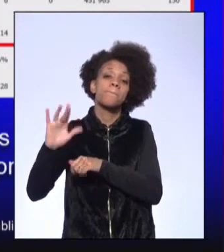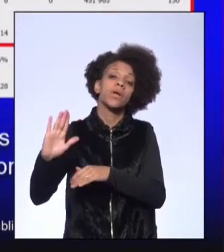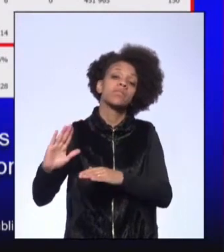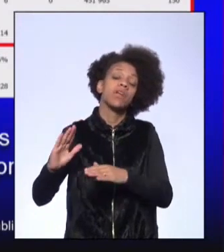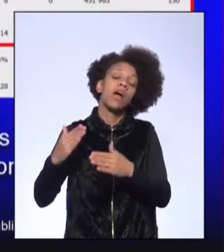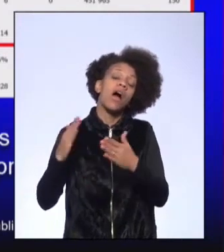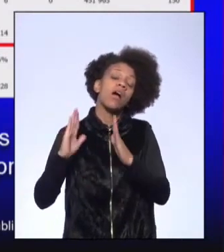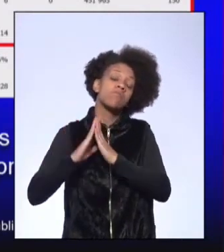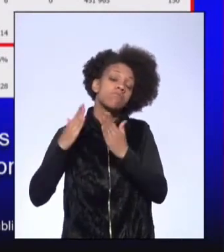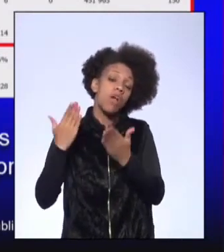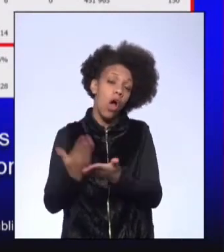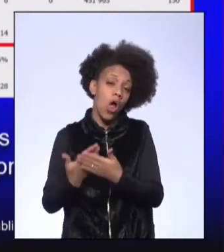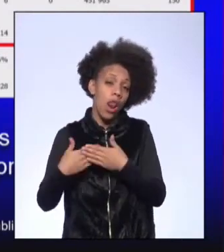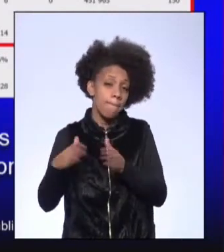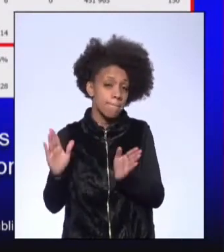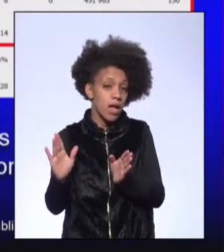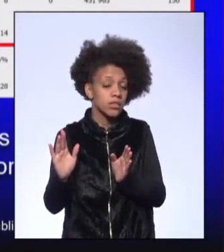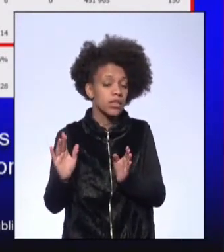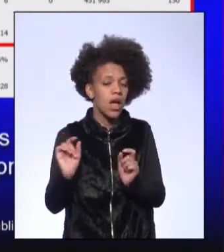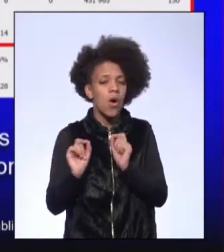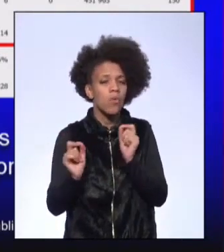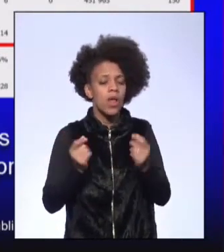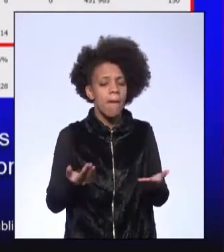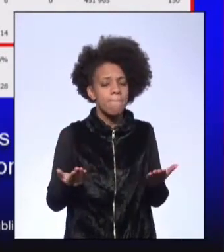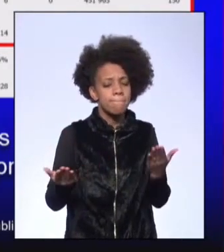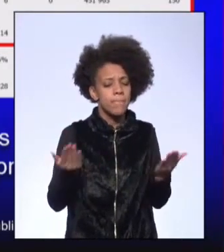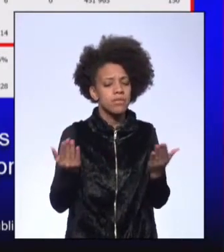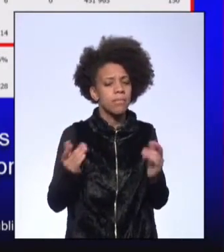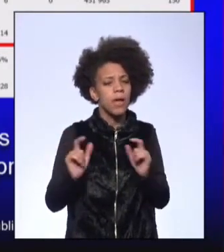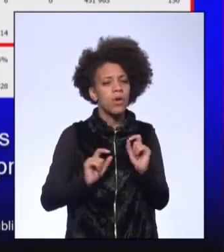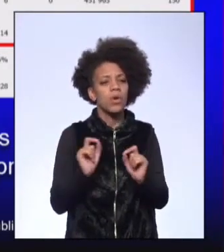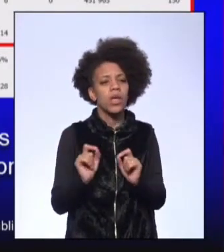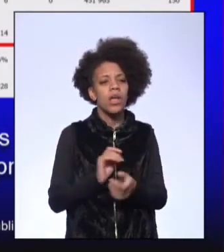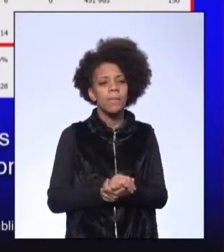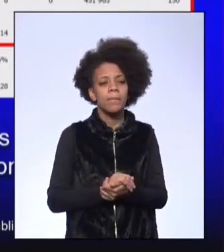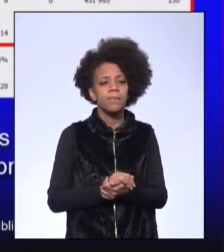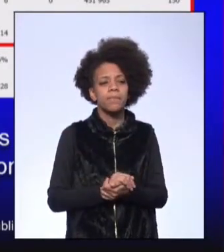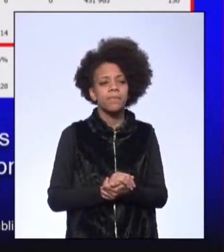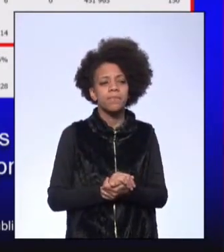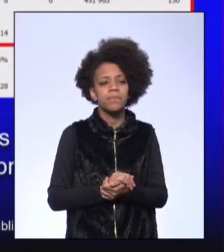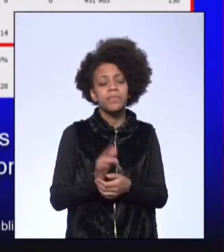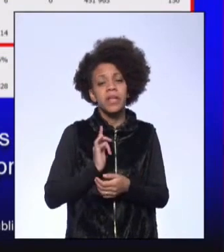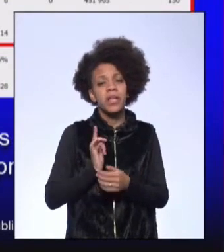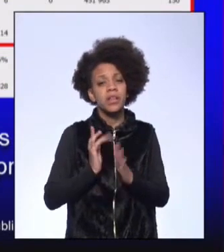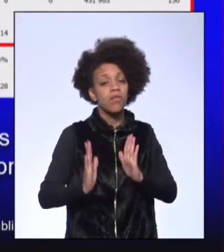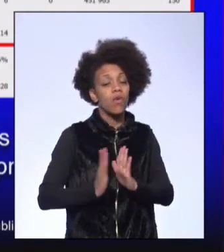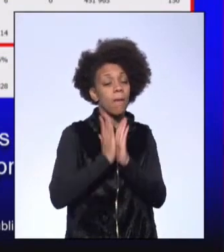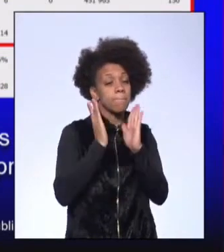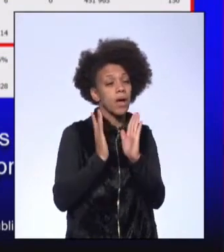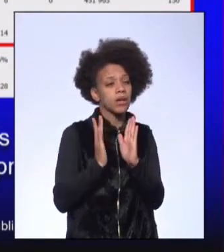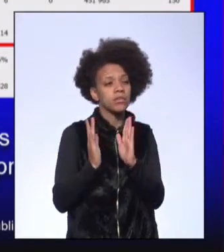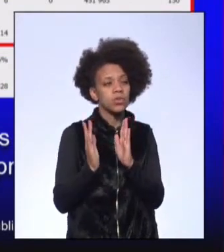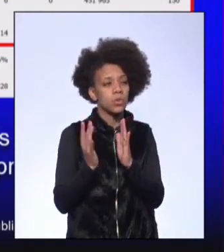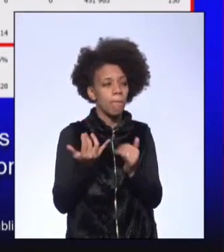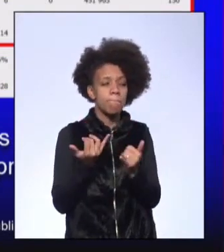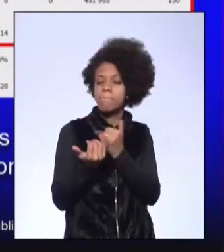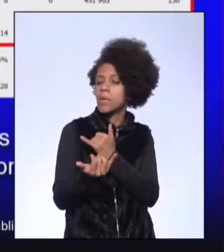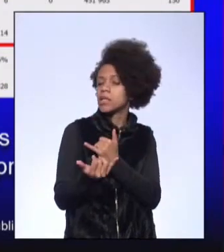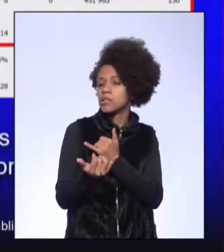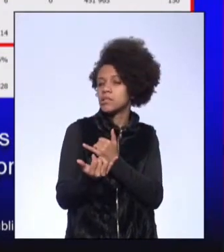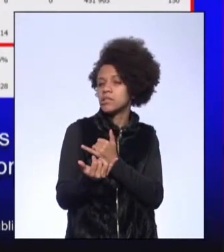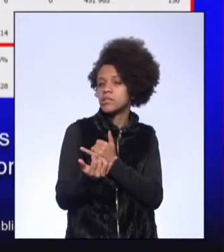estavam abertas, e o que eles perceberam foi que, vamos dizer, houve um impacto muito similar em número